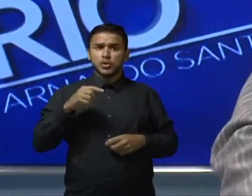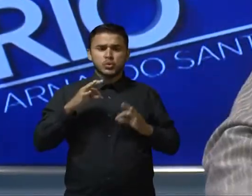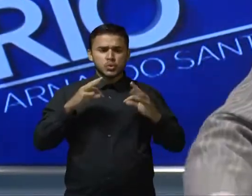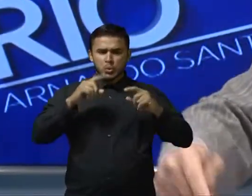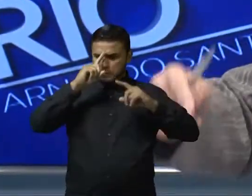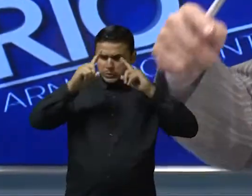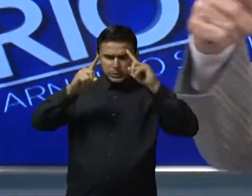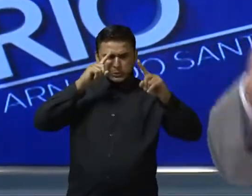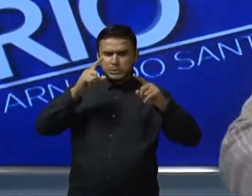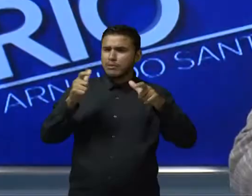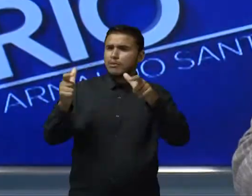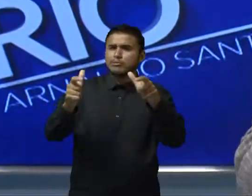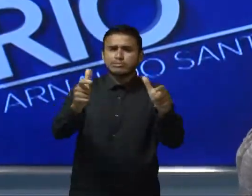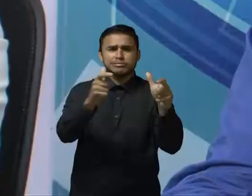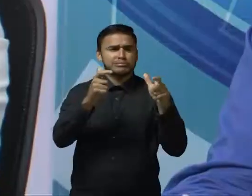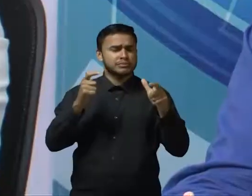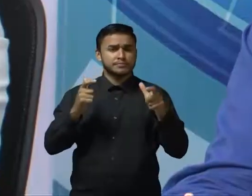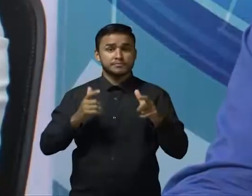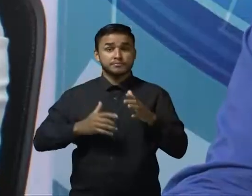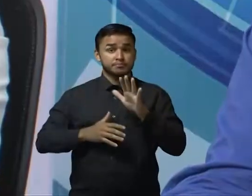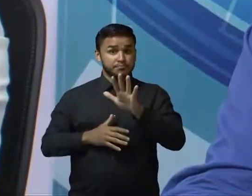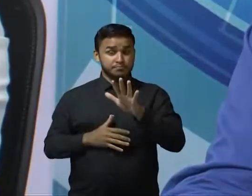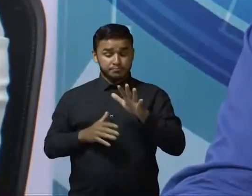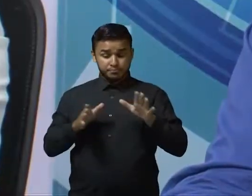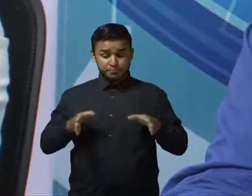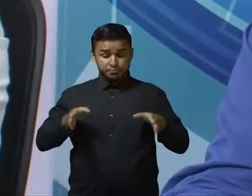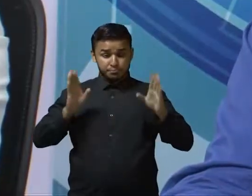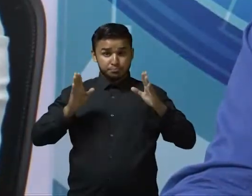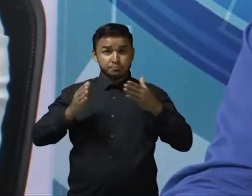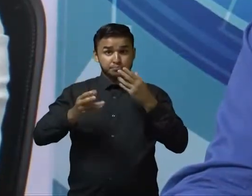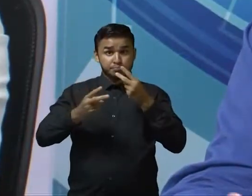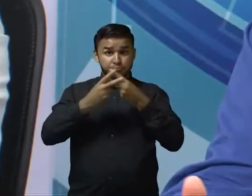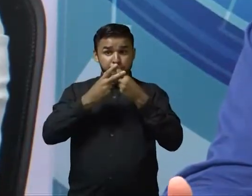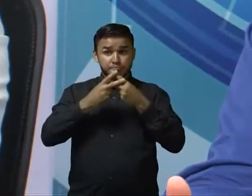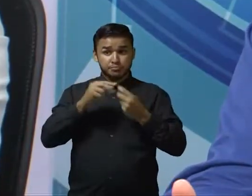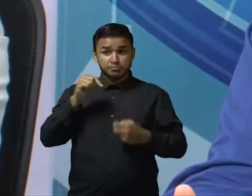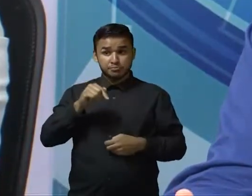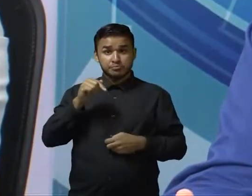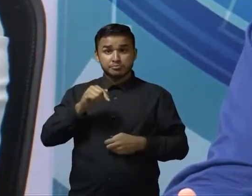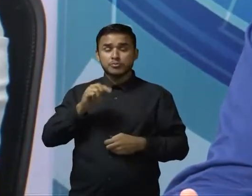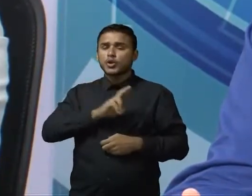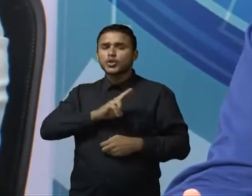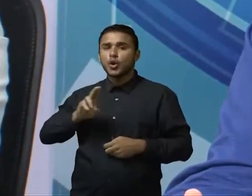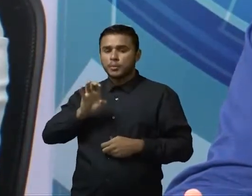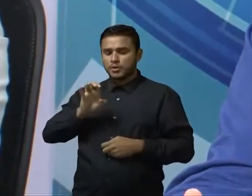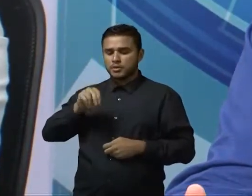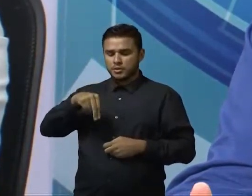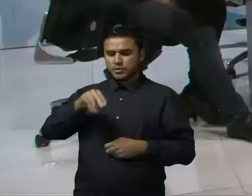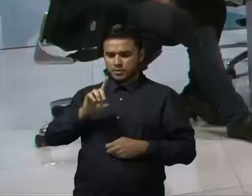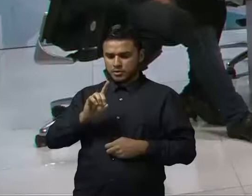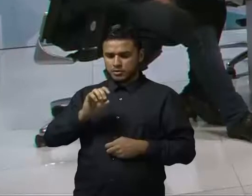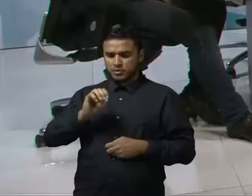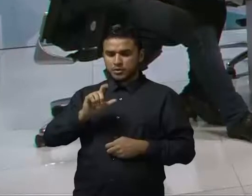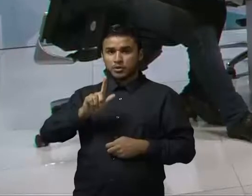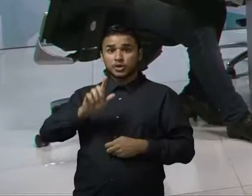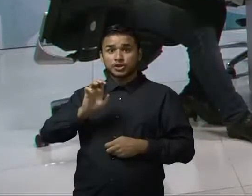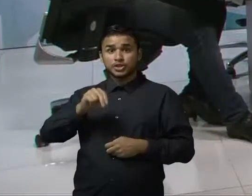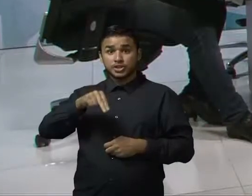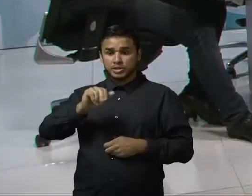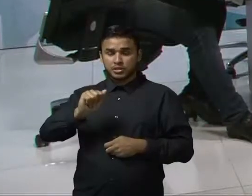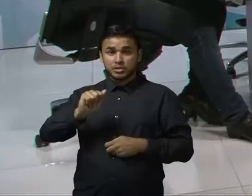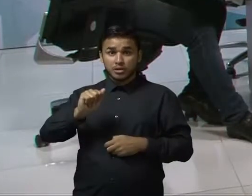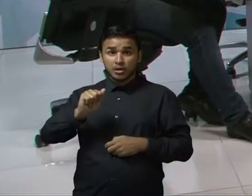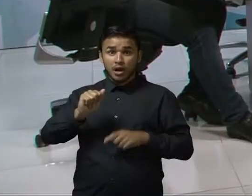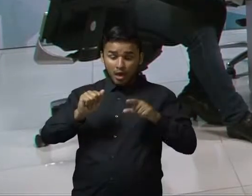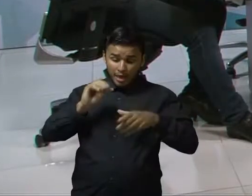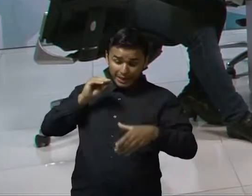os assassinatos e tal. Então eu vou chamar isto de violência endógena. Aquela violência que é produzida, é aí que eu